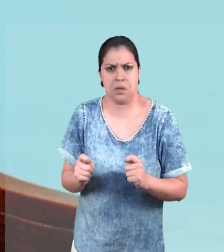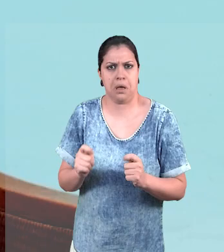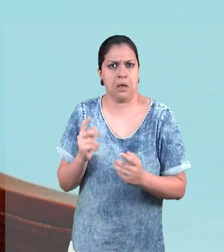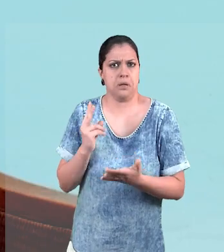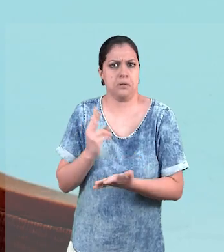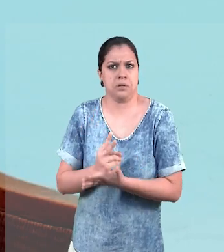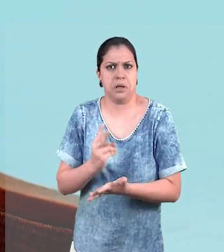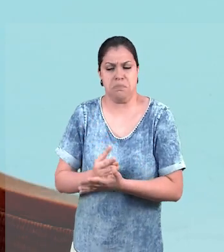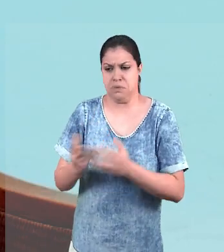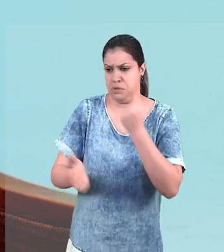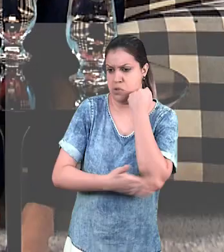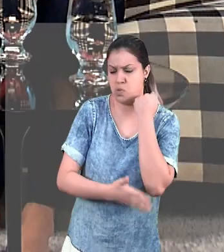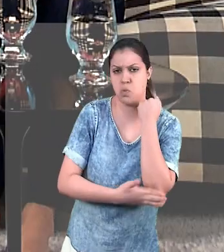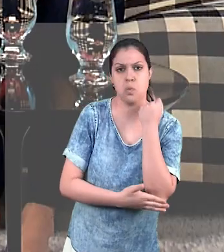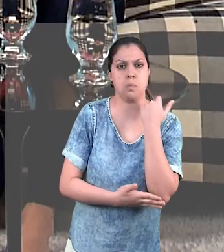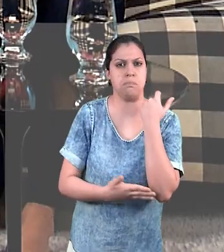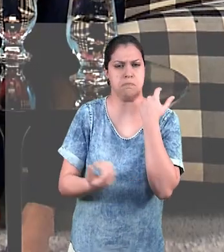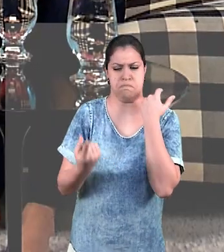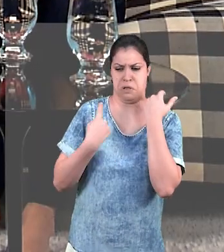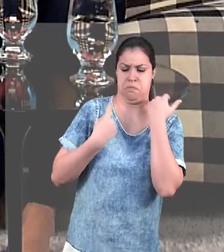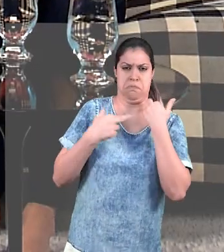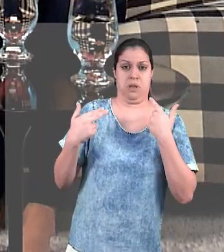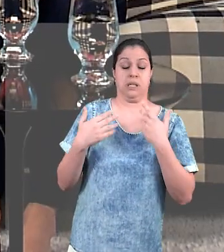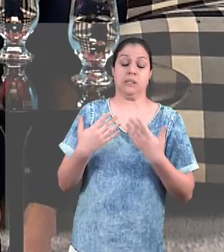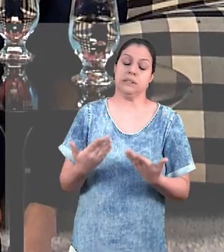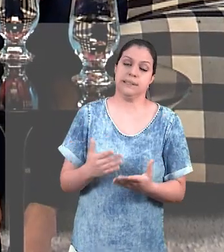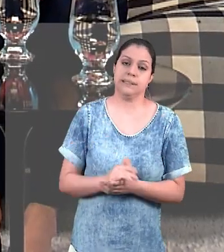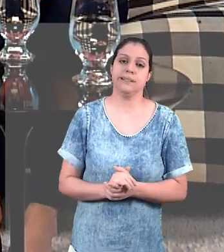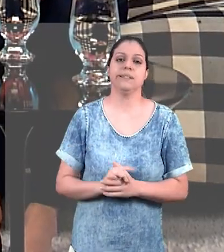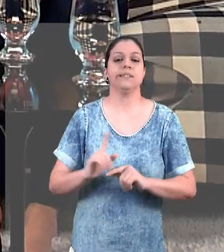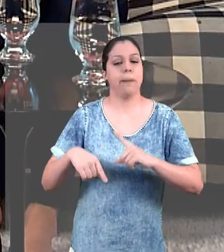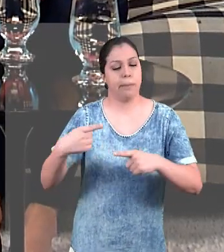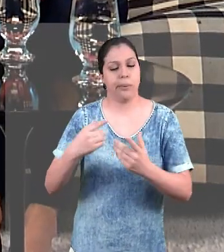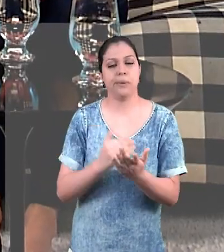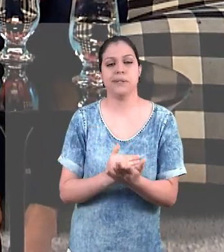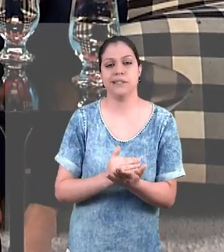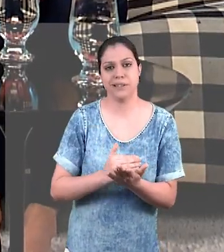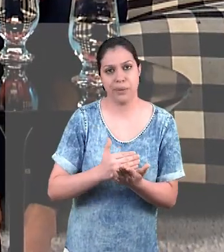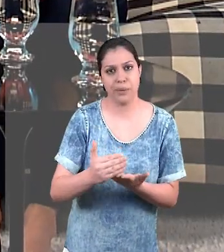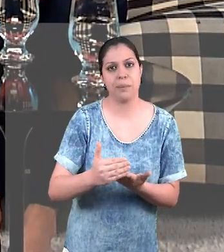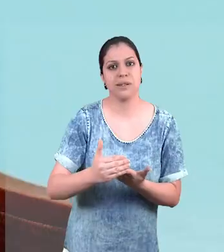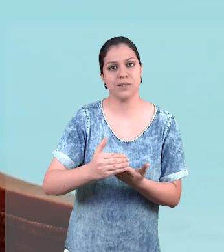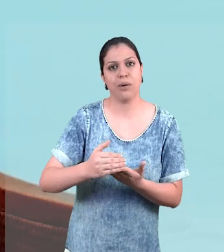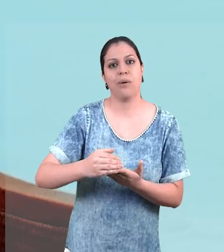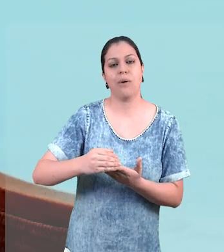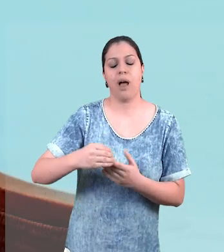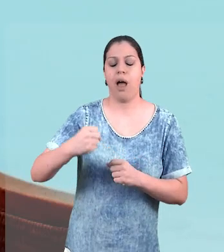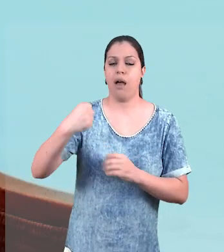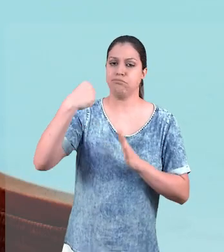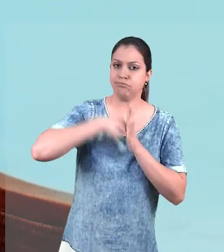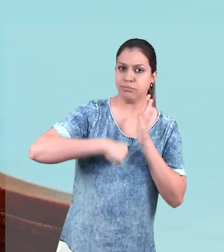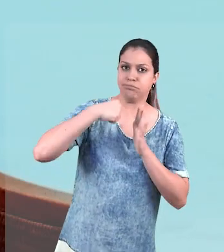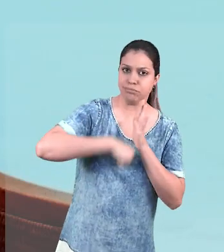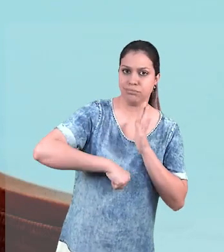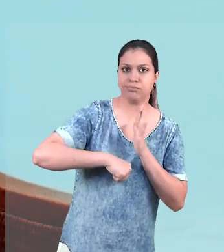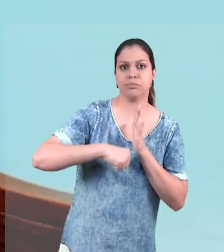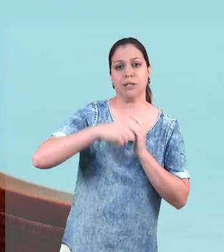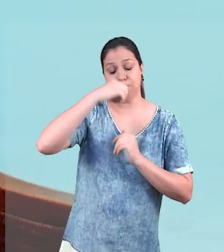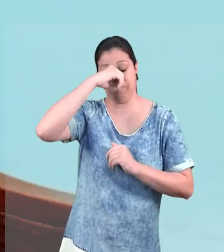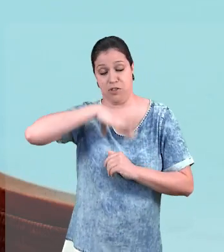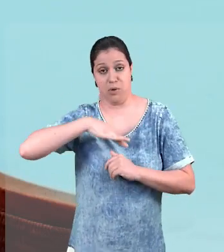Num excesso de controle, de ciúmes, e logo em seguida começaram as agressões